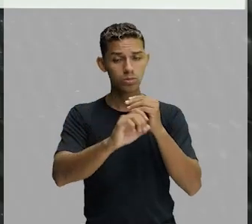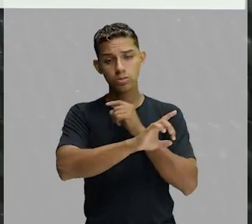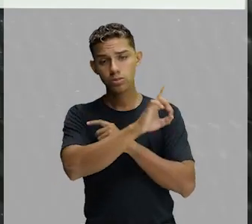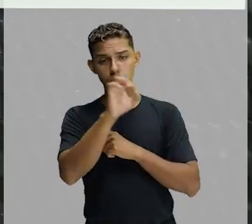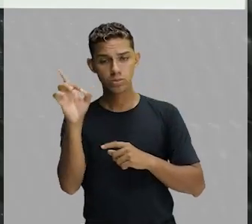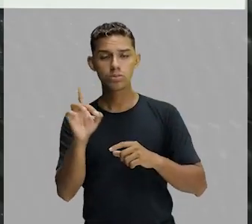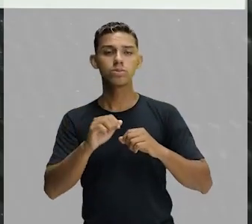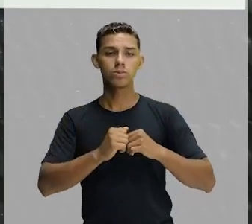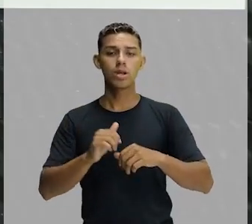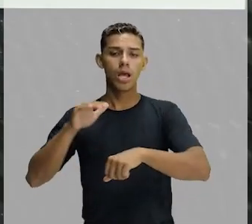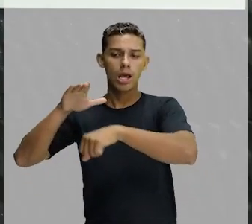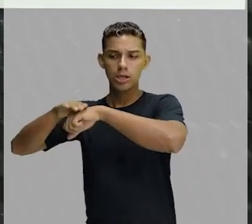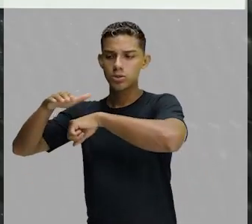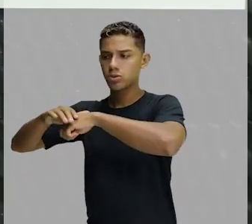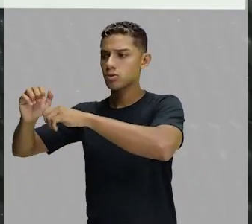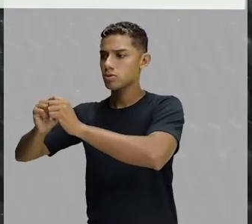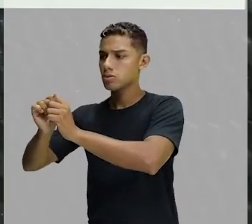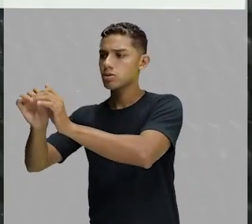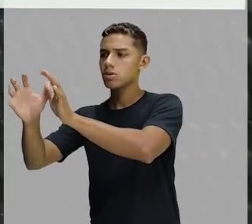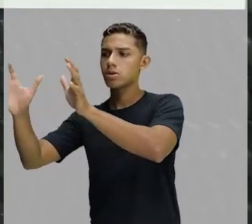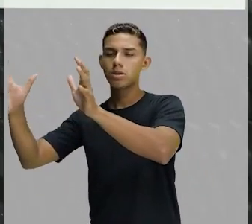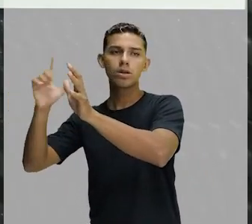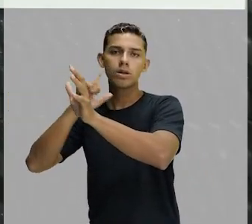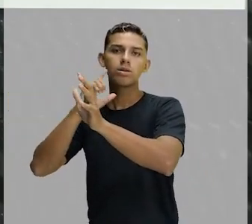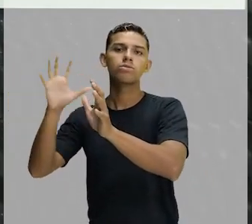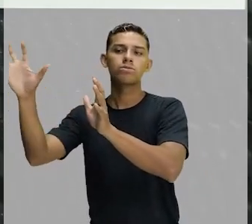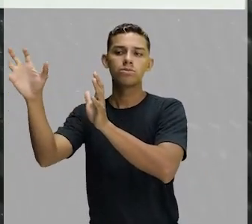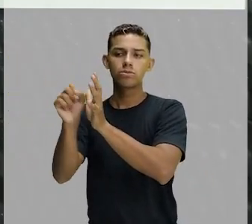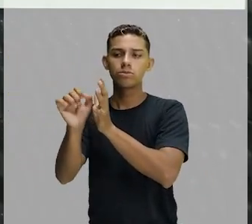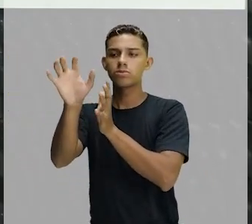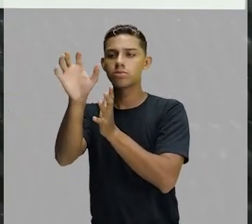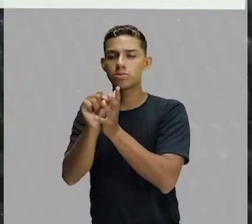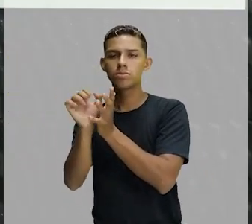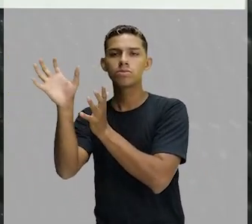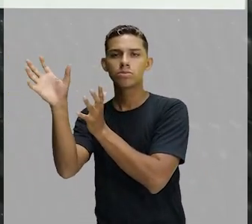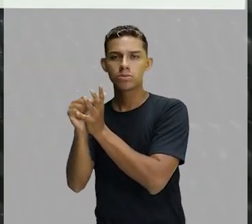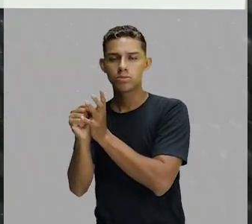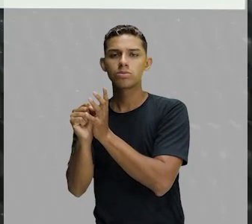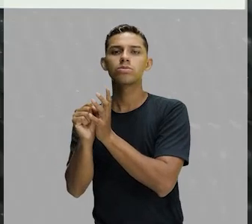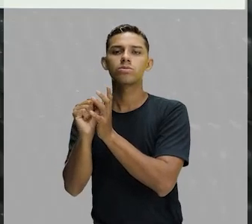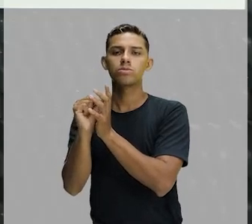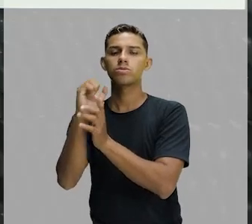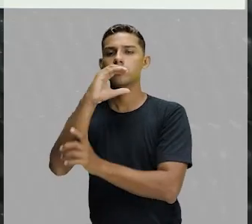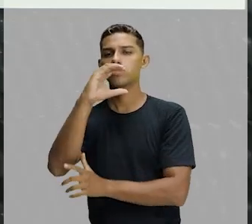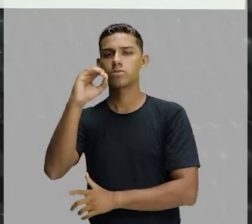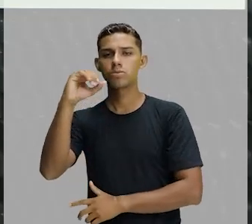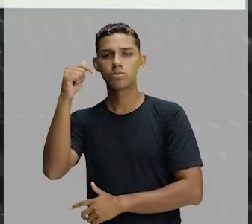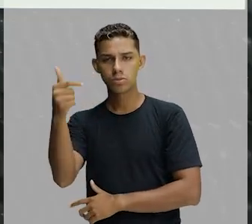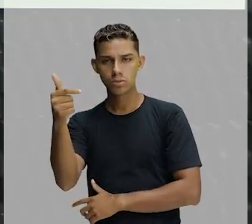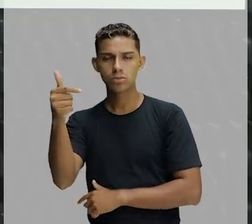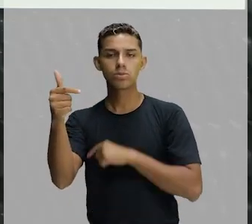E durante a noite eles vão ficar abertos. A planta ela vai absorver bastante gás carbônico.